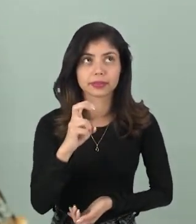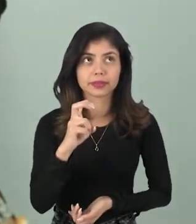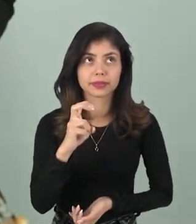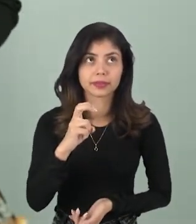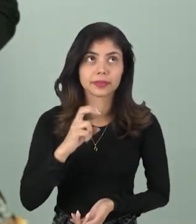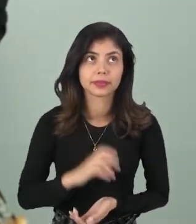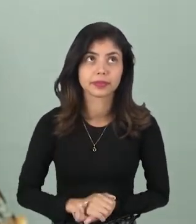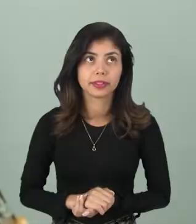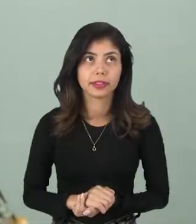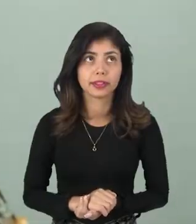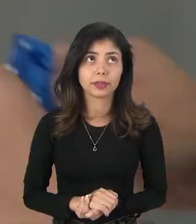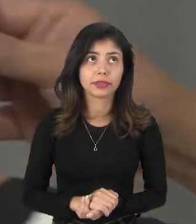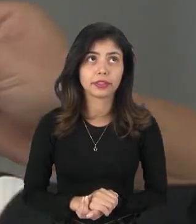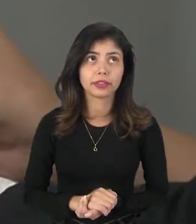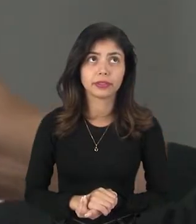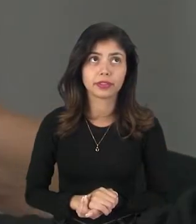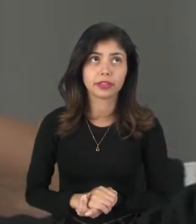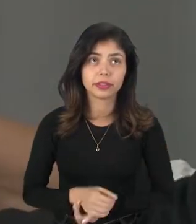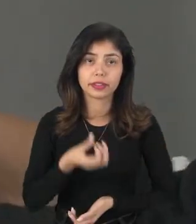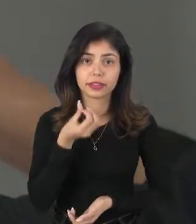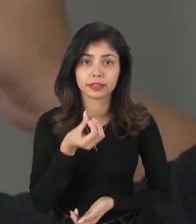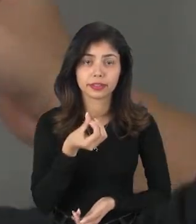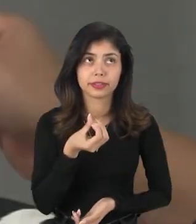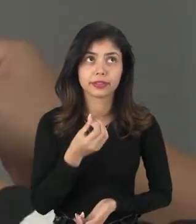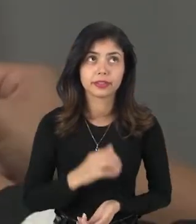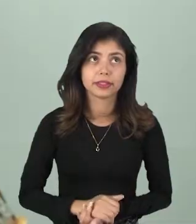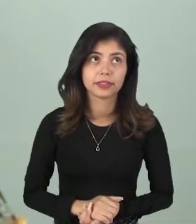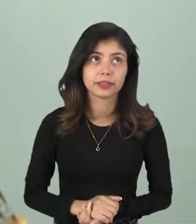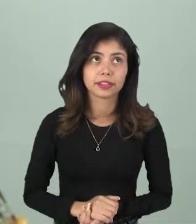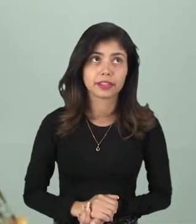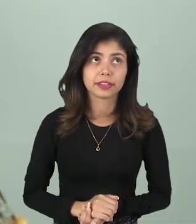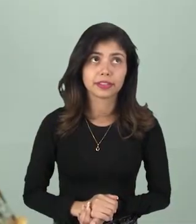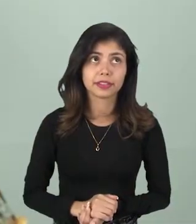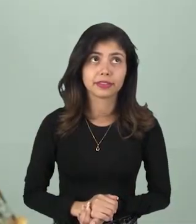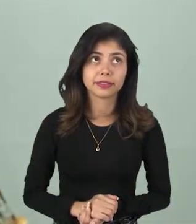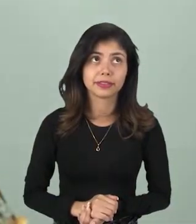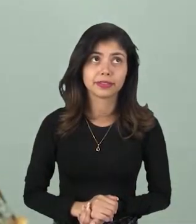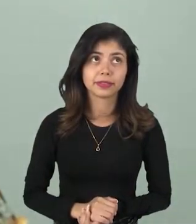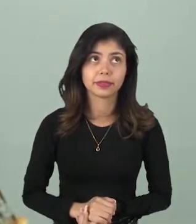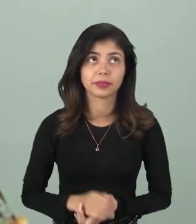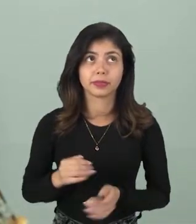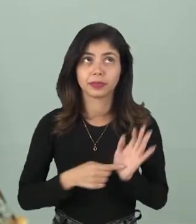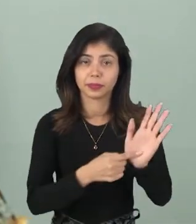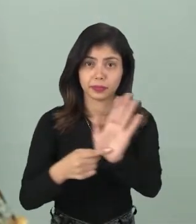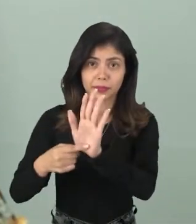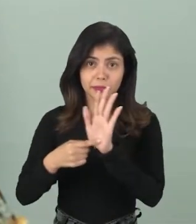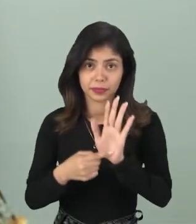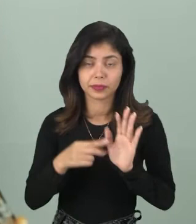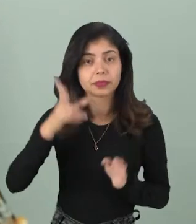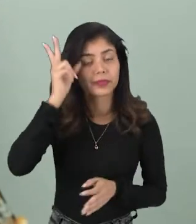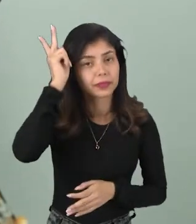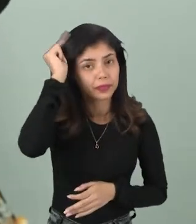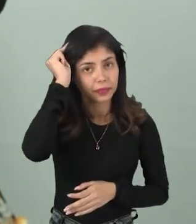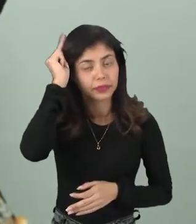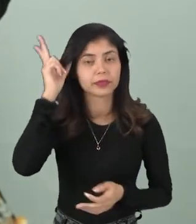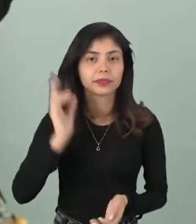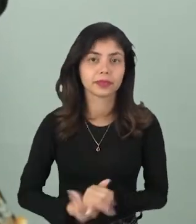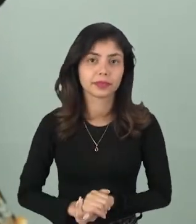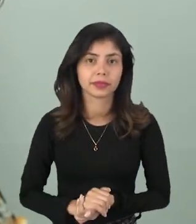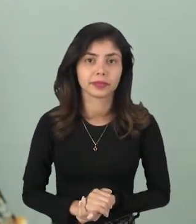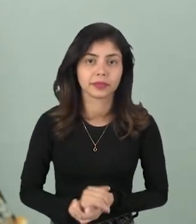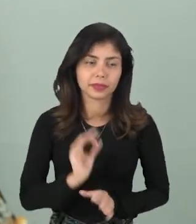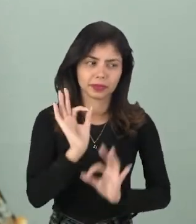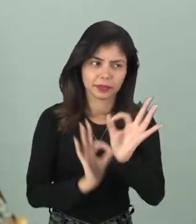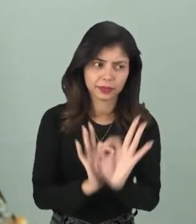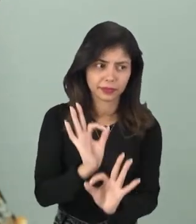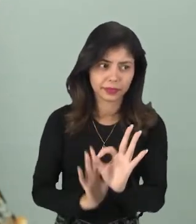15 e fez muito bem aqui Estão dispostos os laços de Bianca agora